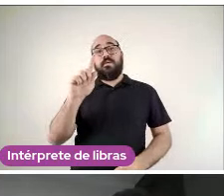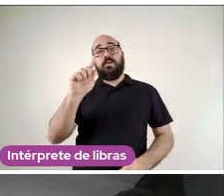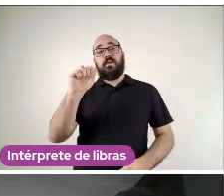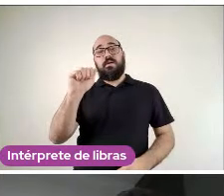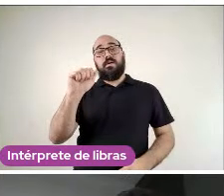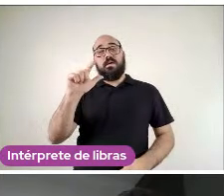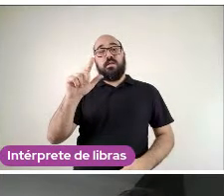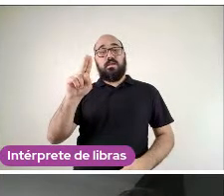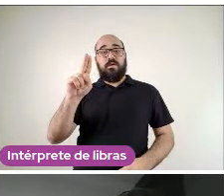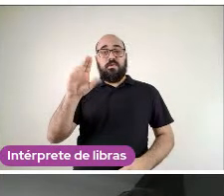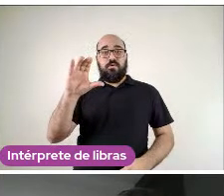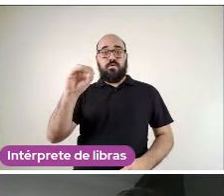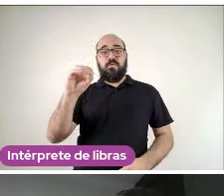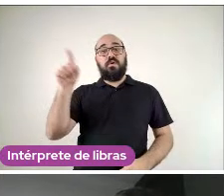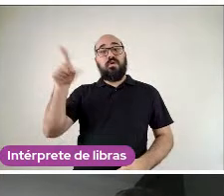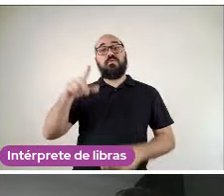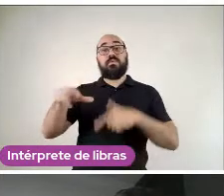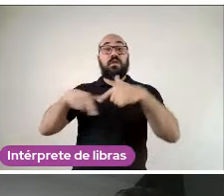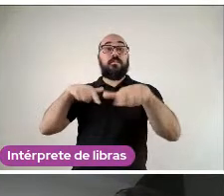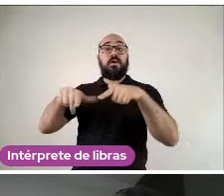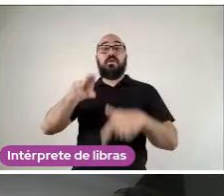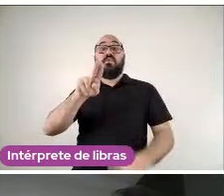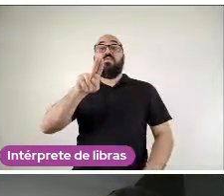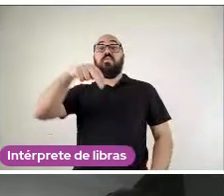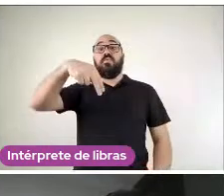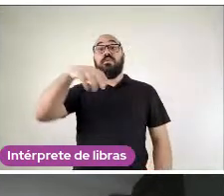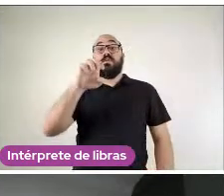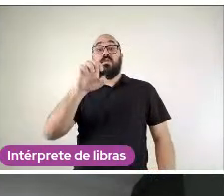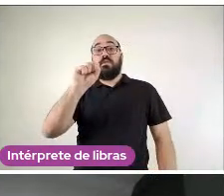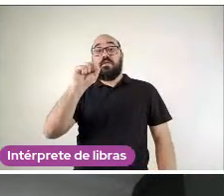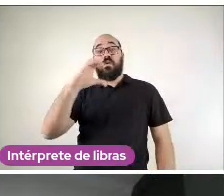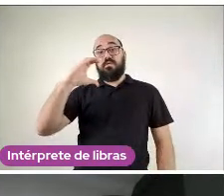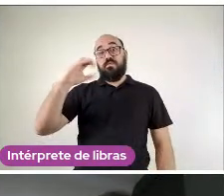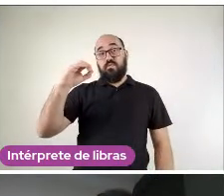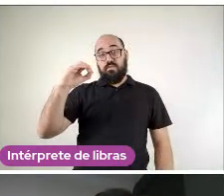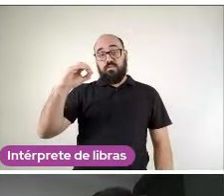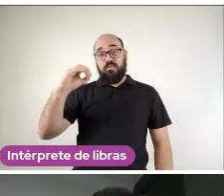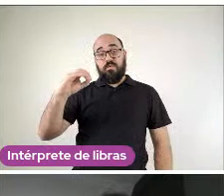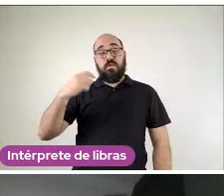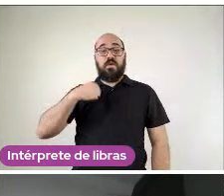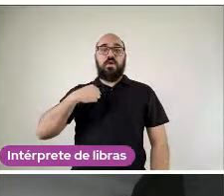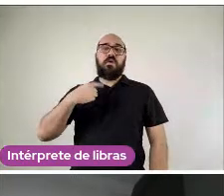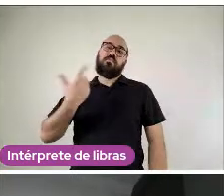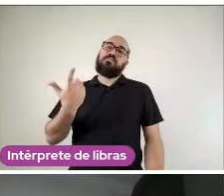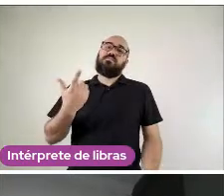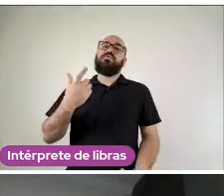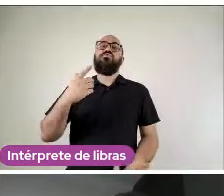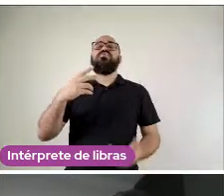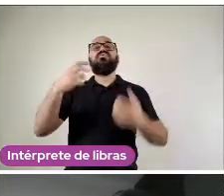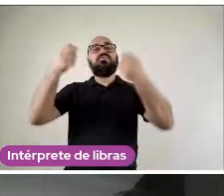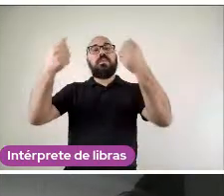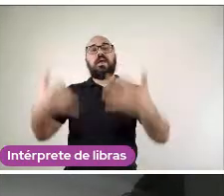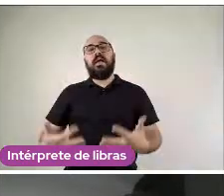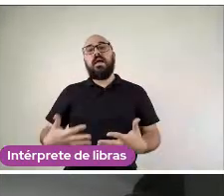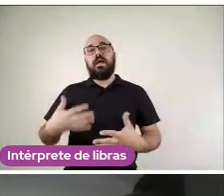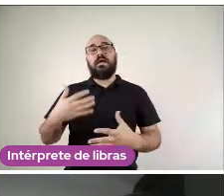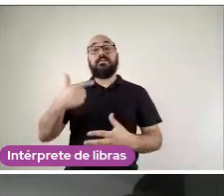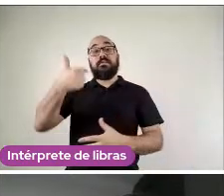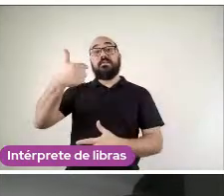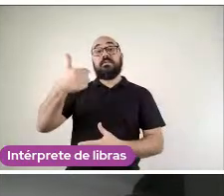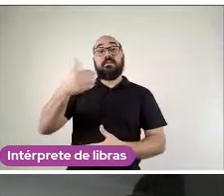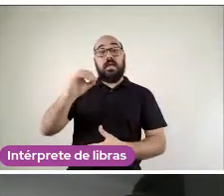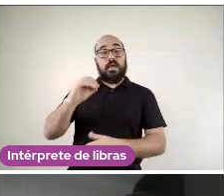como oficial de projetos de ciências naturais. Vou falar um pouco sobre a década, né? A década da ciência oceânica para o desenvolvimento